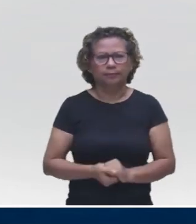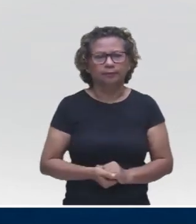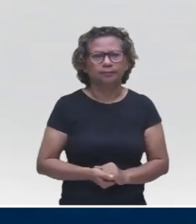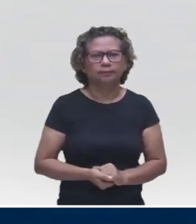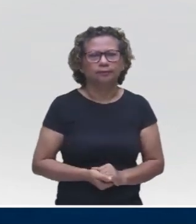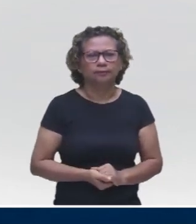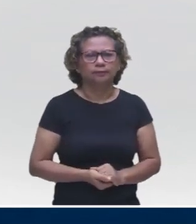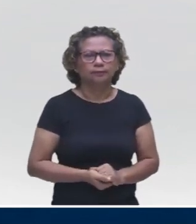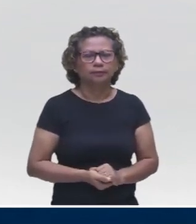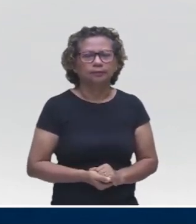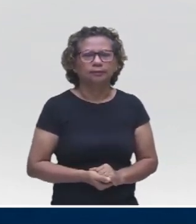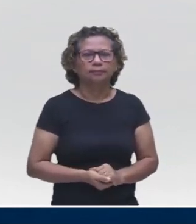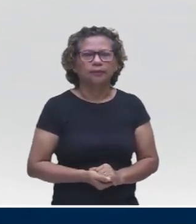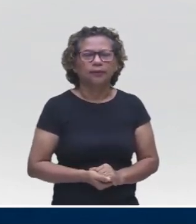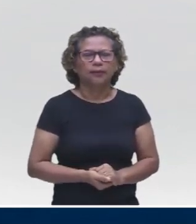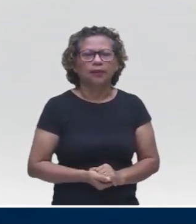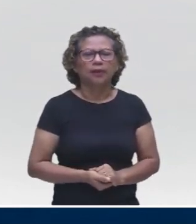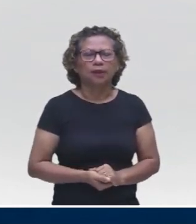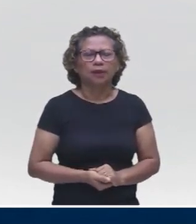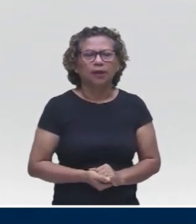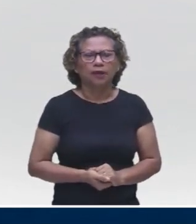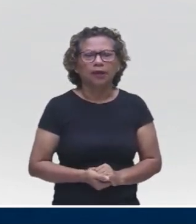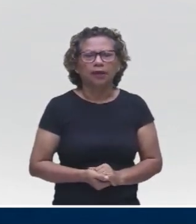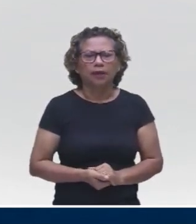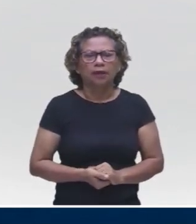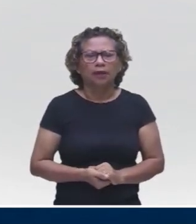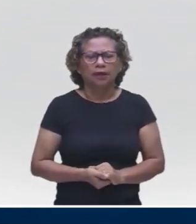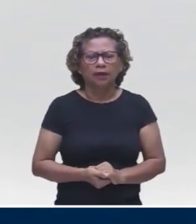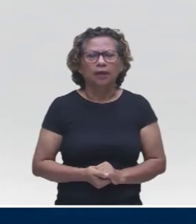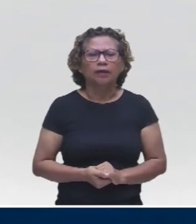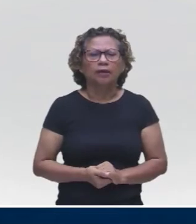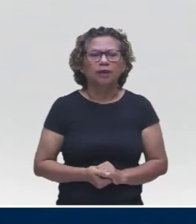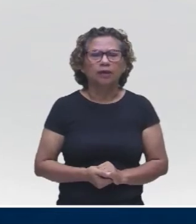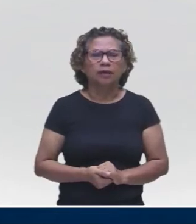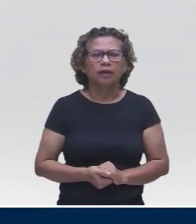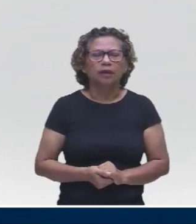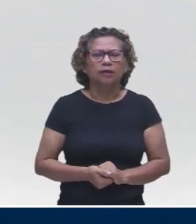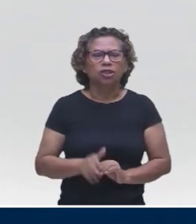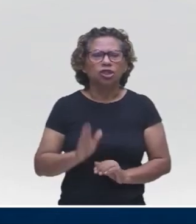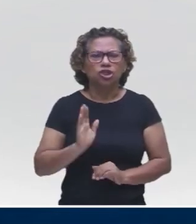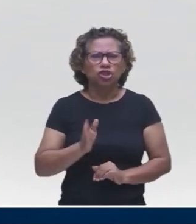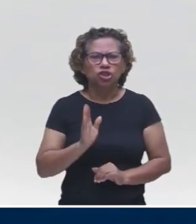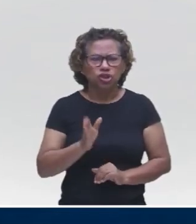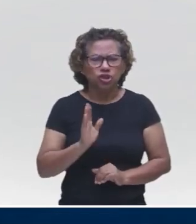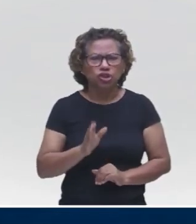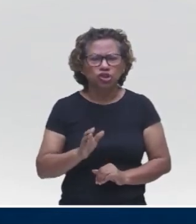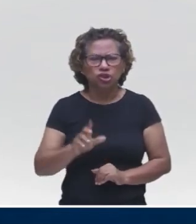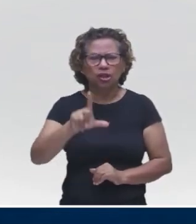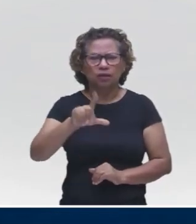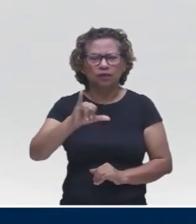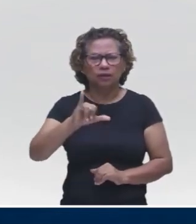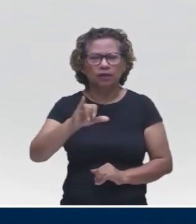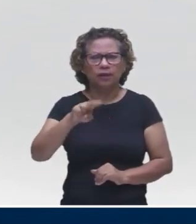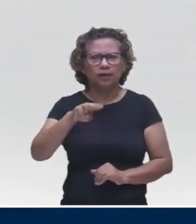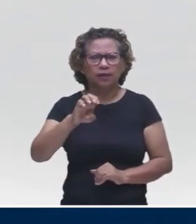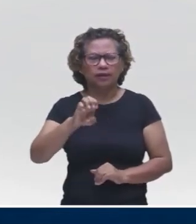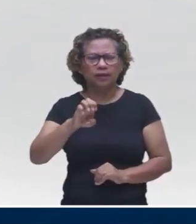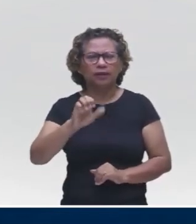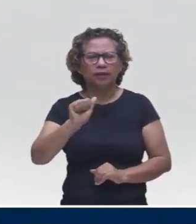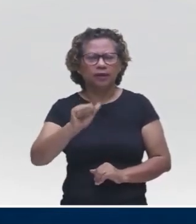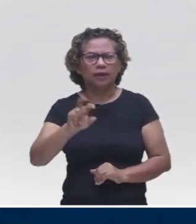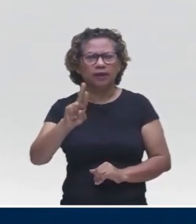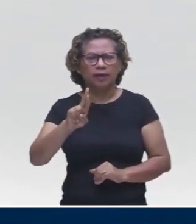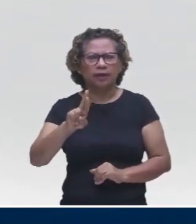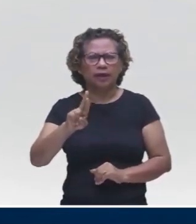E o coeficiente linear é dado por b e 0. E eu tenho essas informações. Por